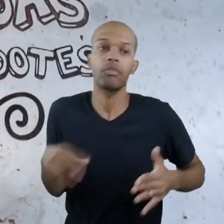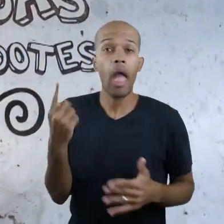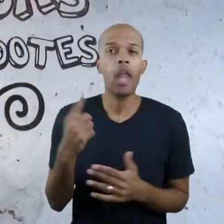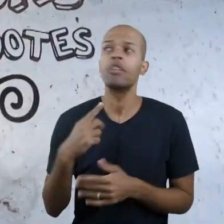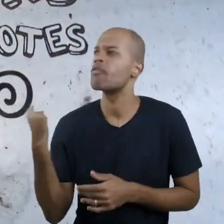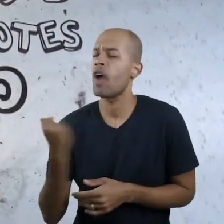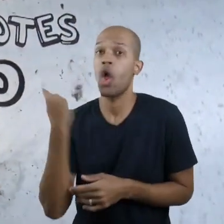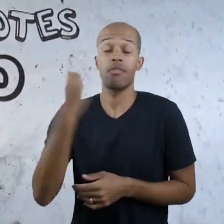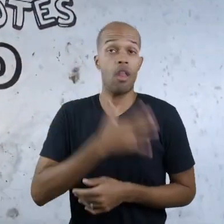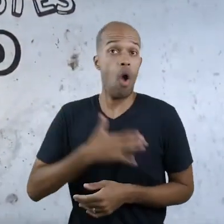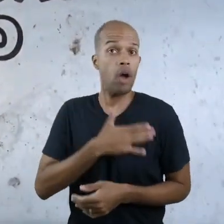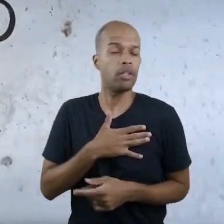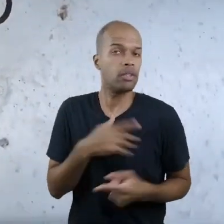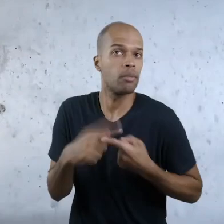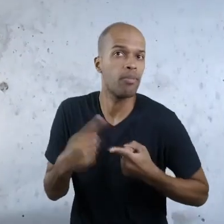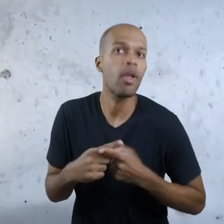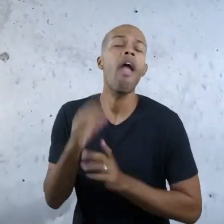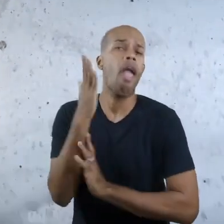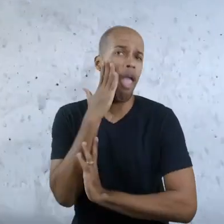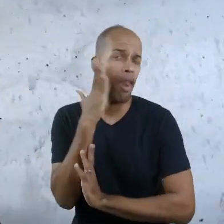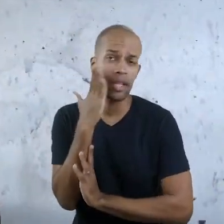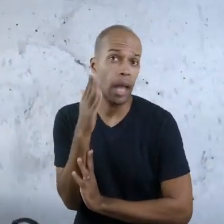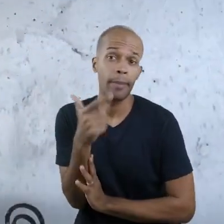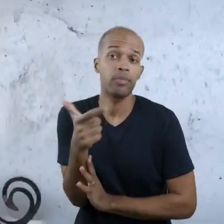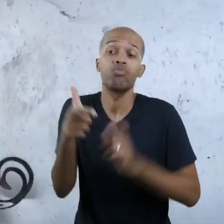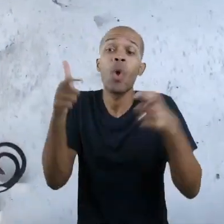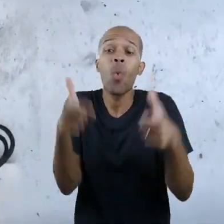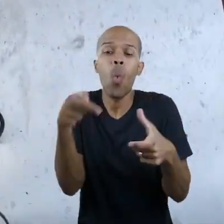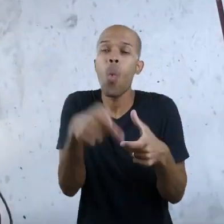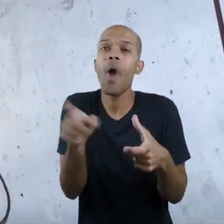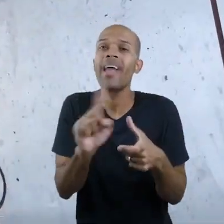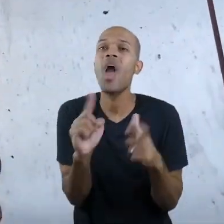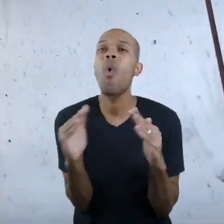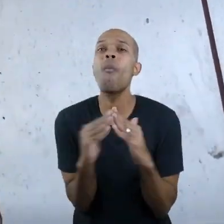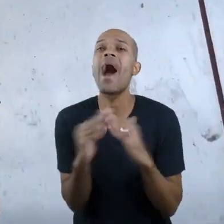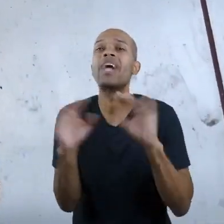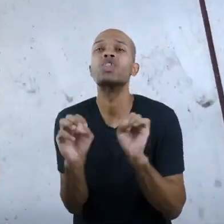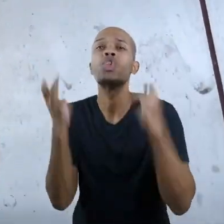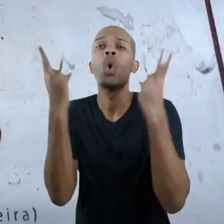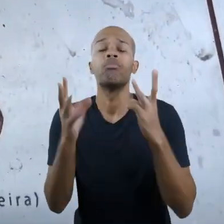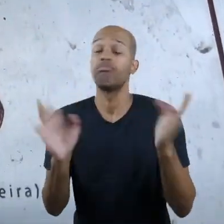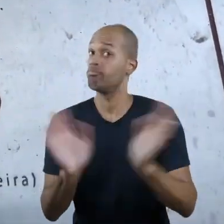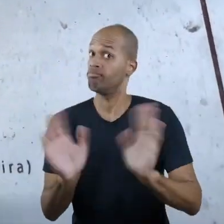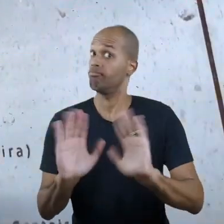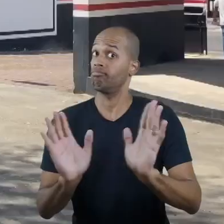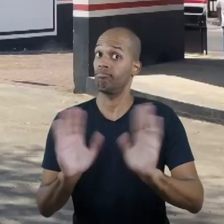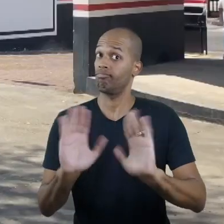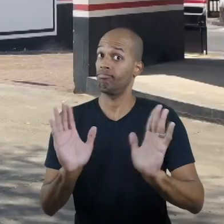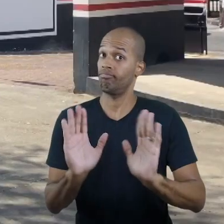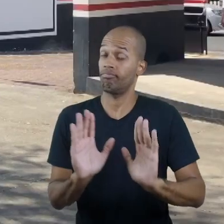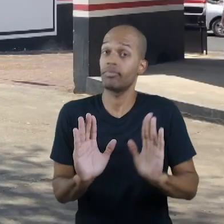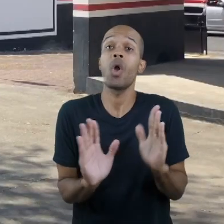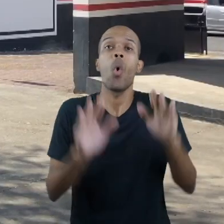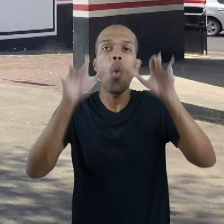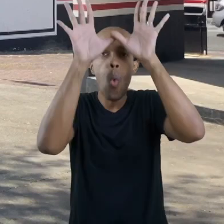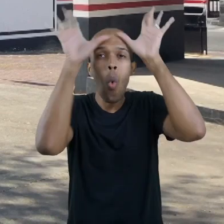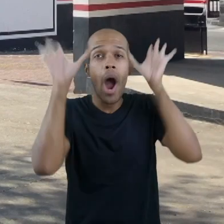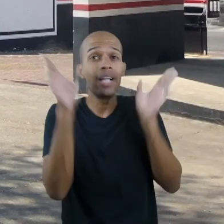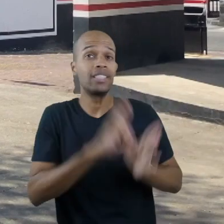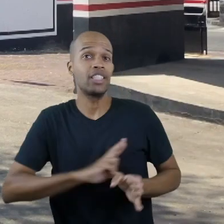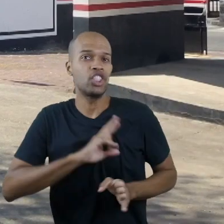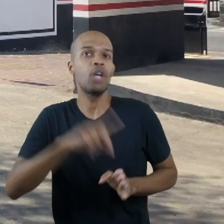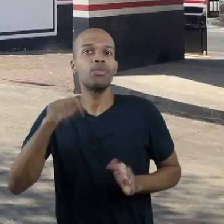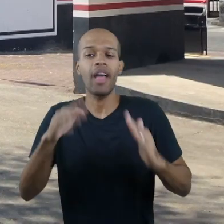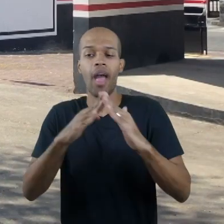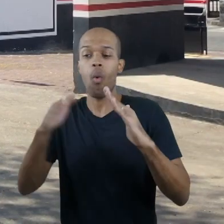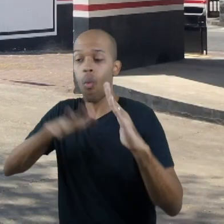elas valorizam isso porque elas sabem que elas não estão num espaço que é uma casa de show, né? O Cacique de Ramos é um